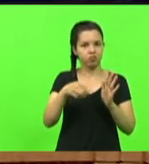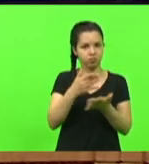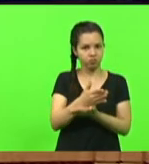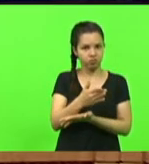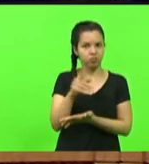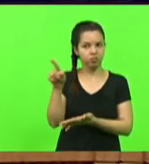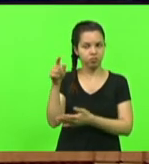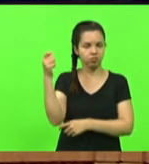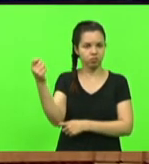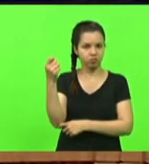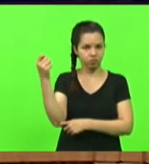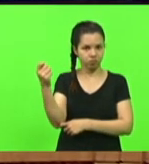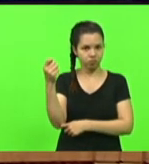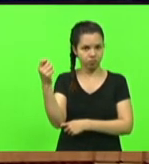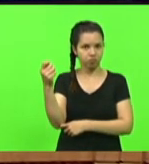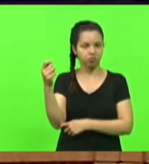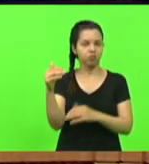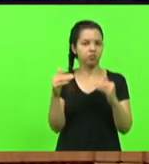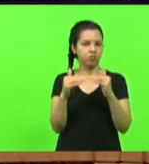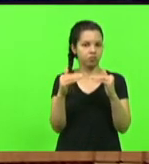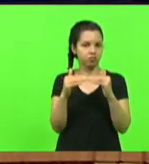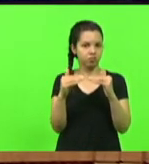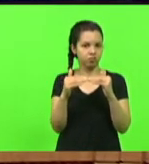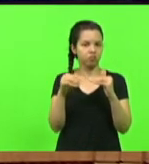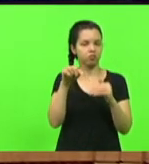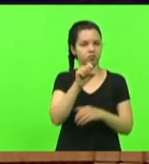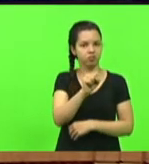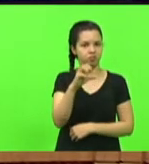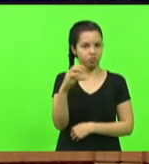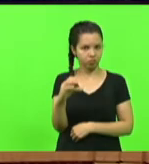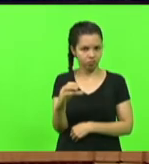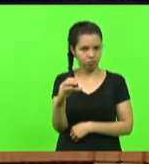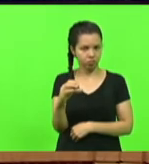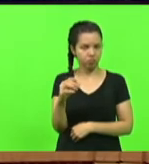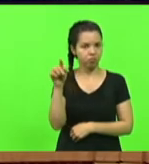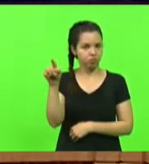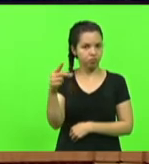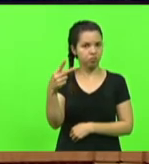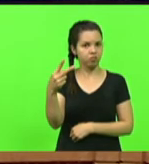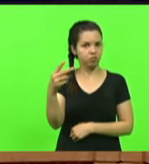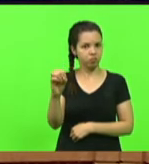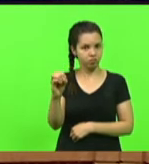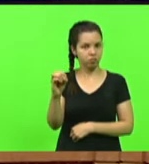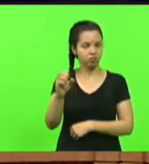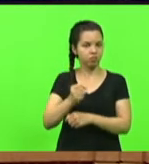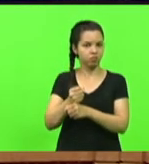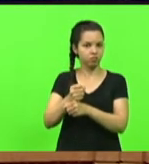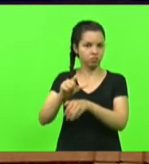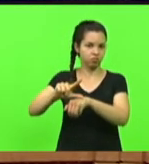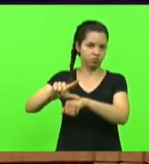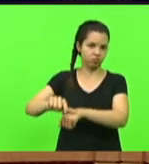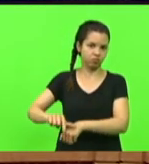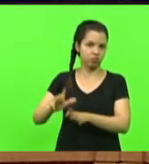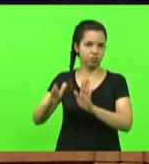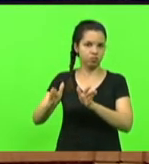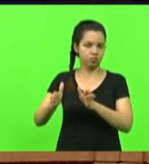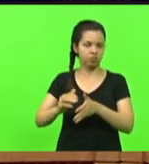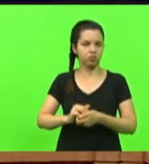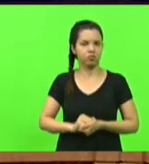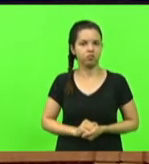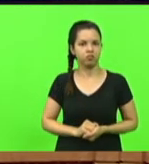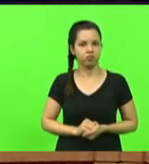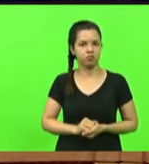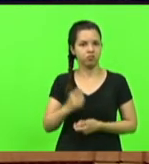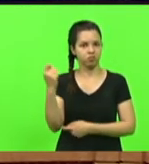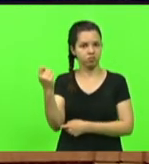nas mesmas condições de Santa Catarina e que o Rio Grande do Sul está 20 anos atrasado. O Rio Grande do